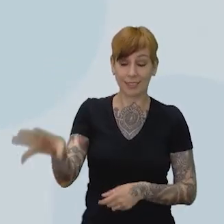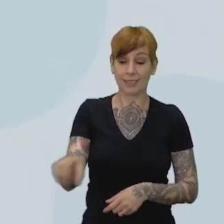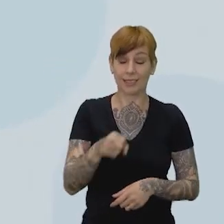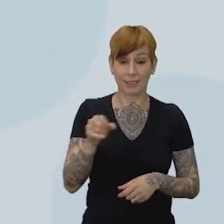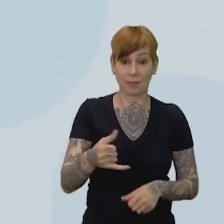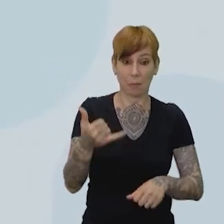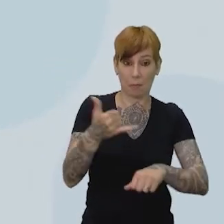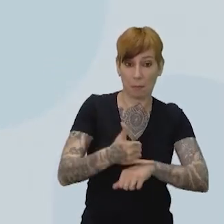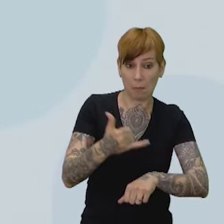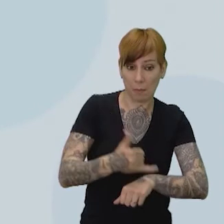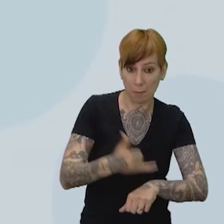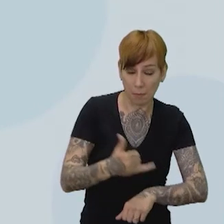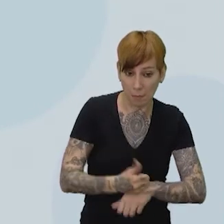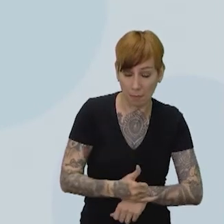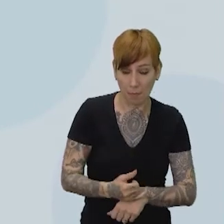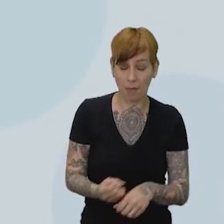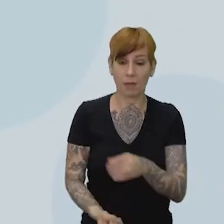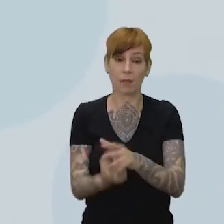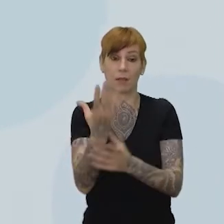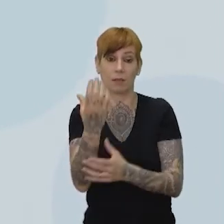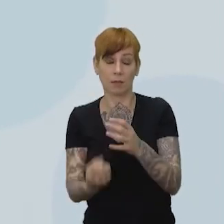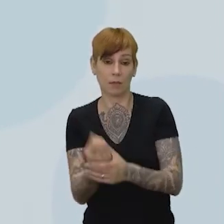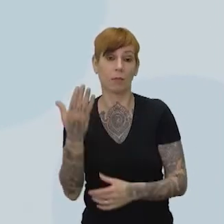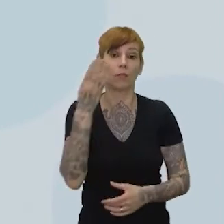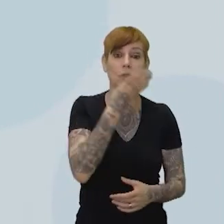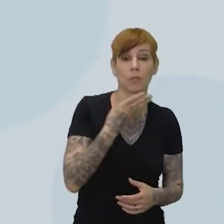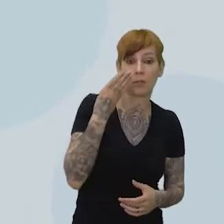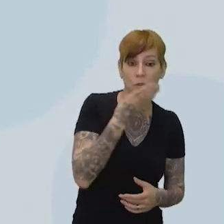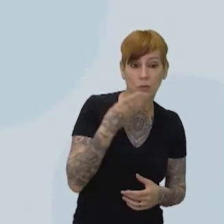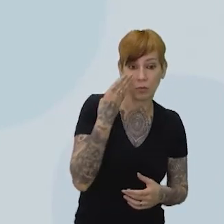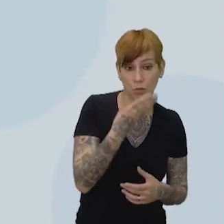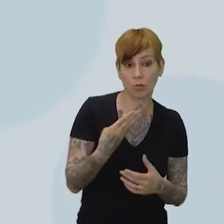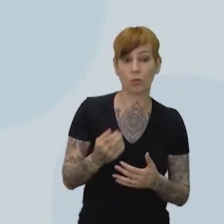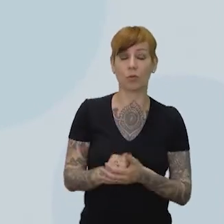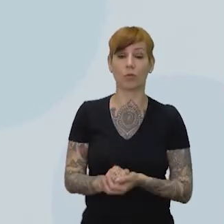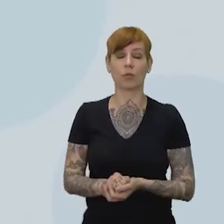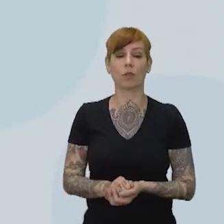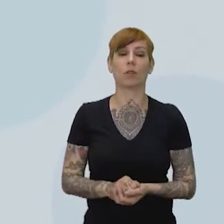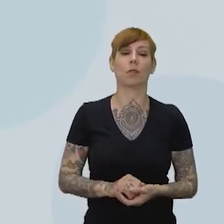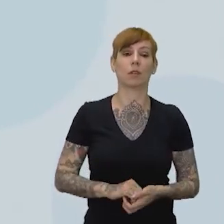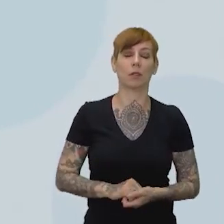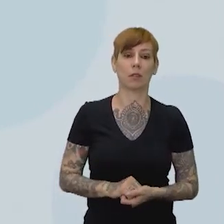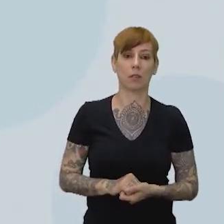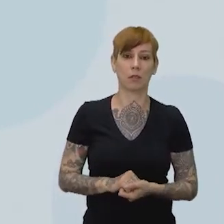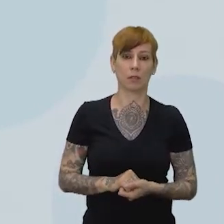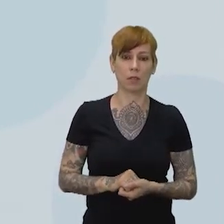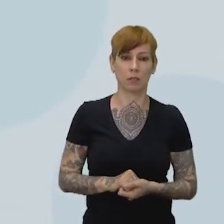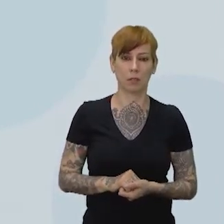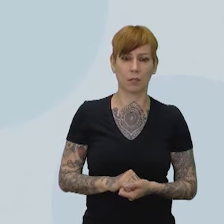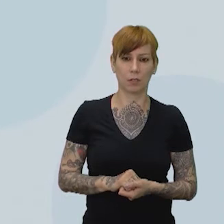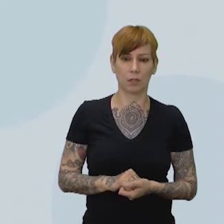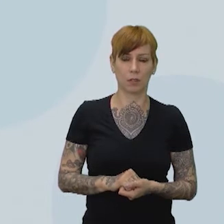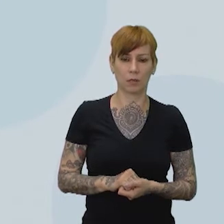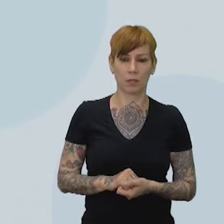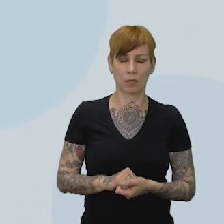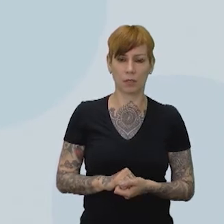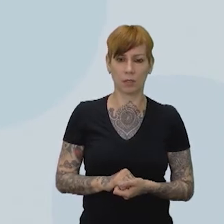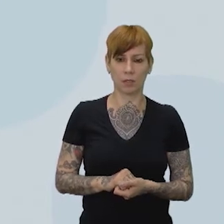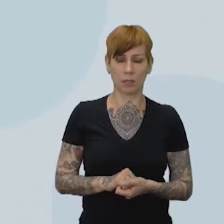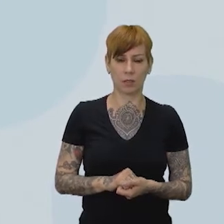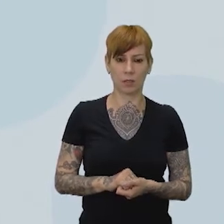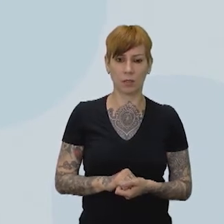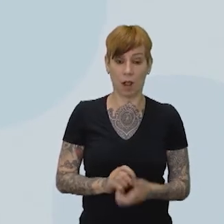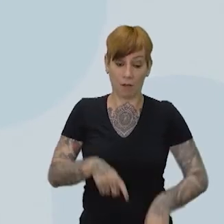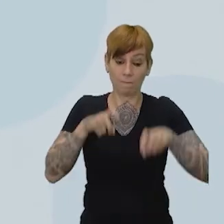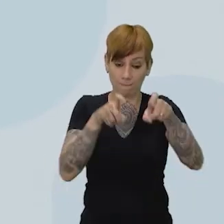à produção de açúcar nos plantations, as encomiendas, que é uma espécie